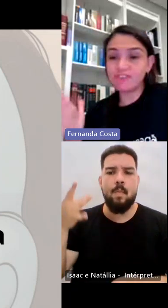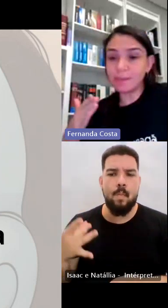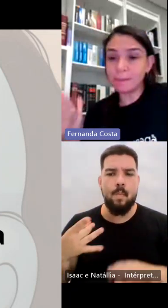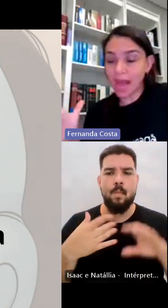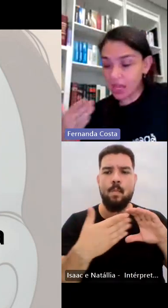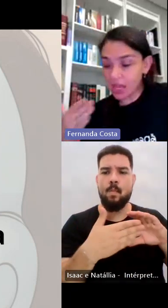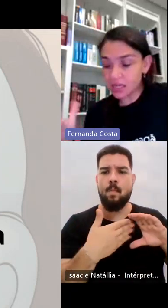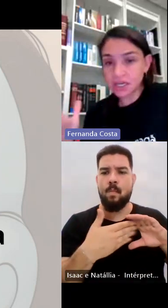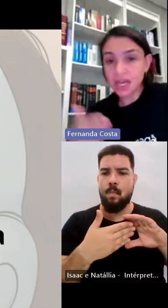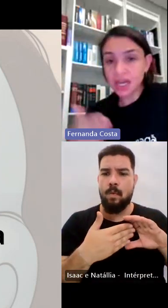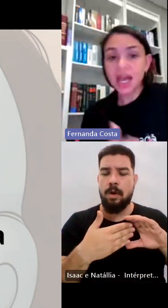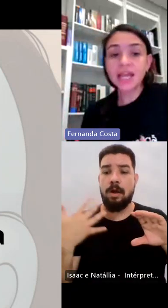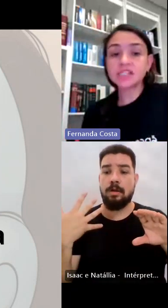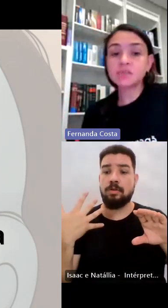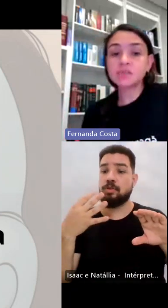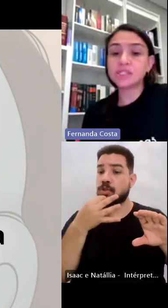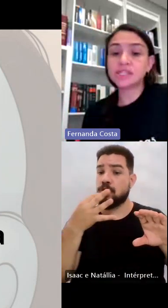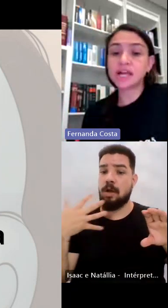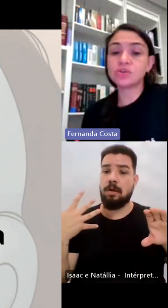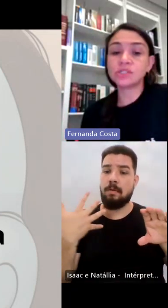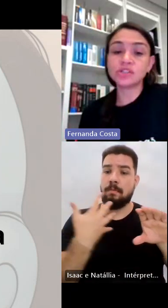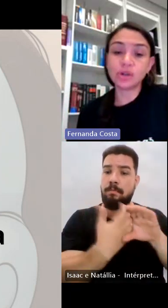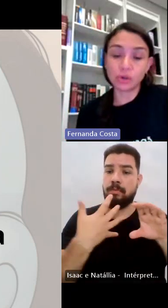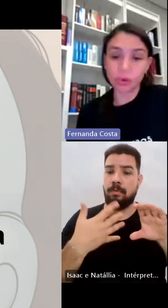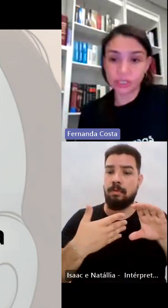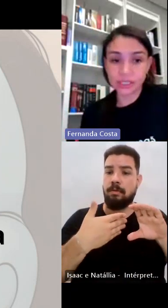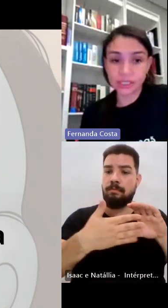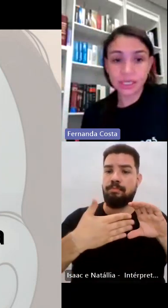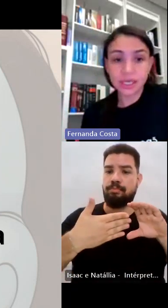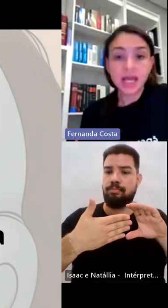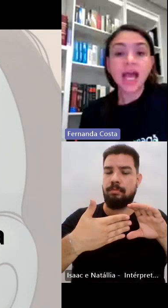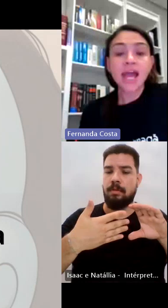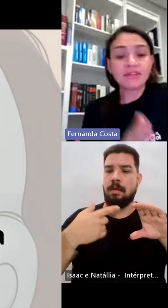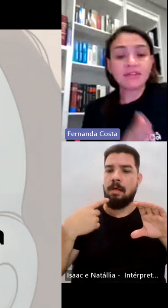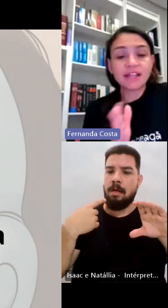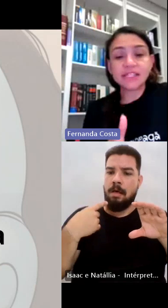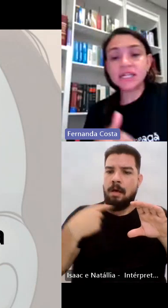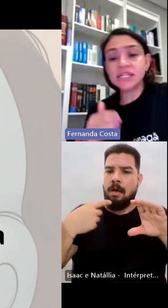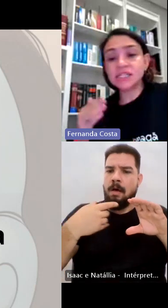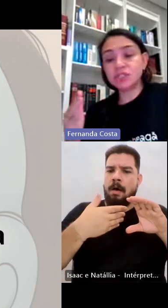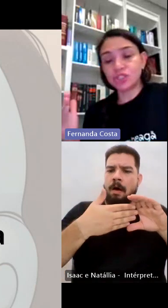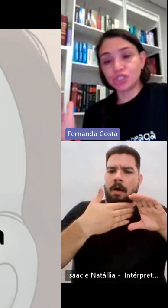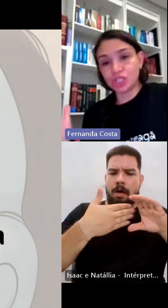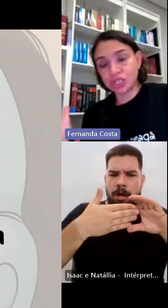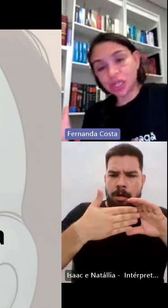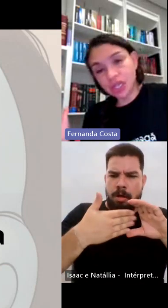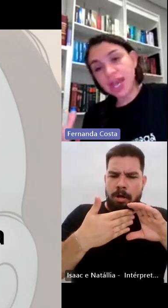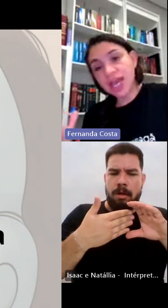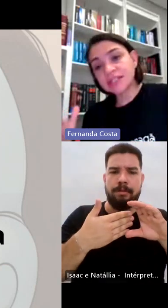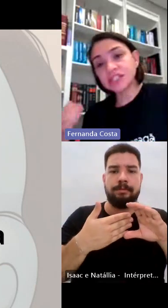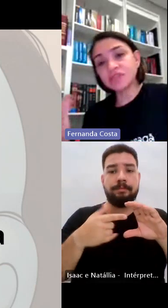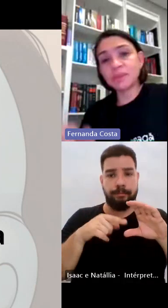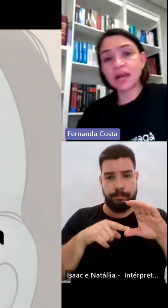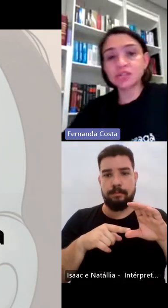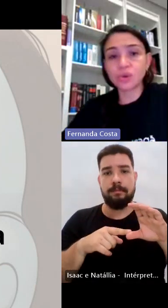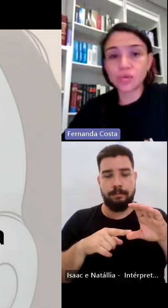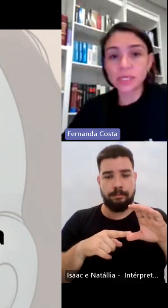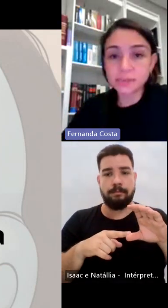de vibrar em respostas às ondas sonoras. Ela vai transmitir